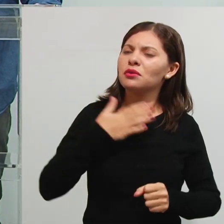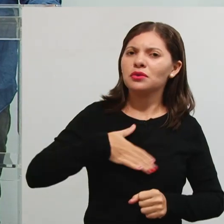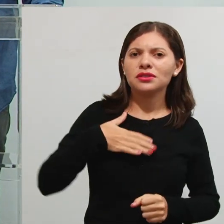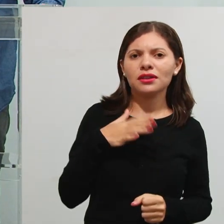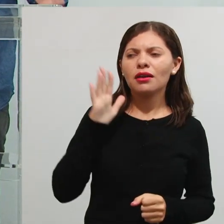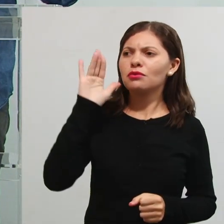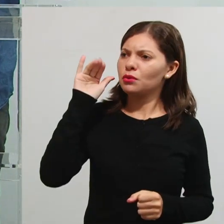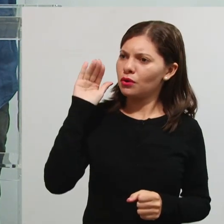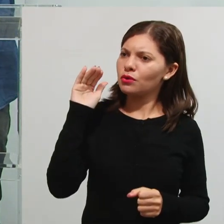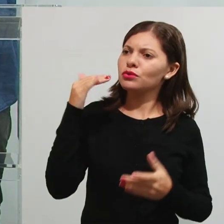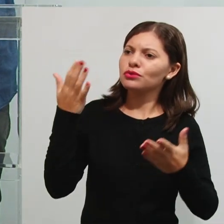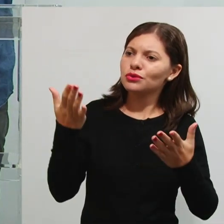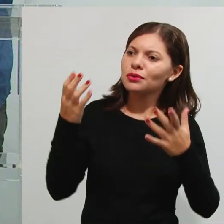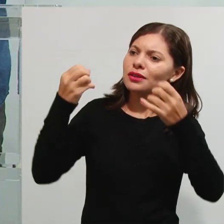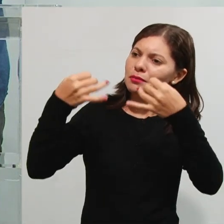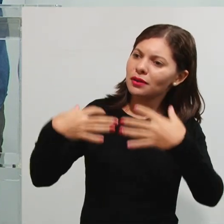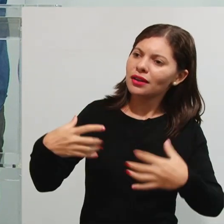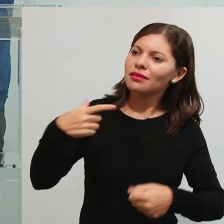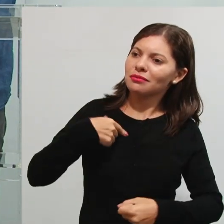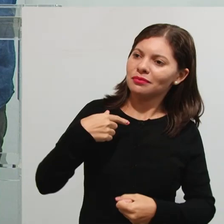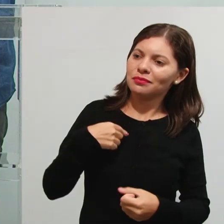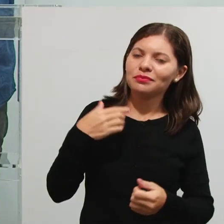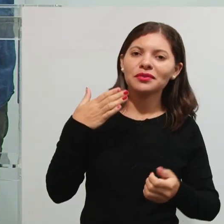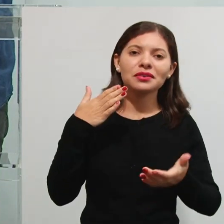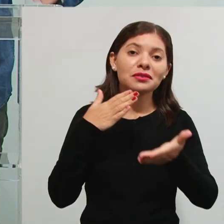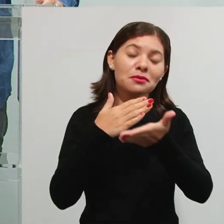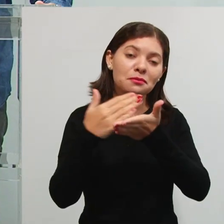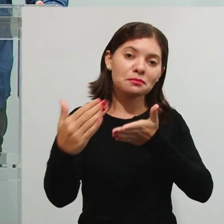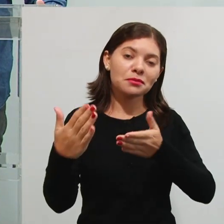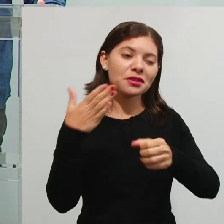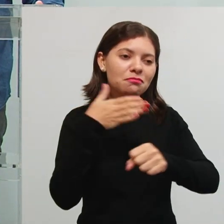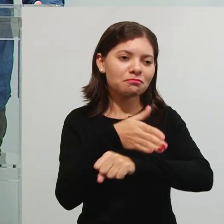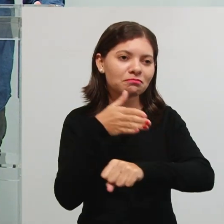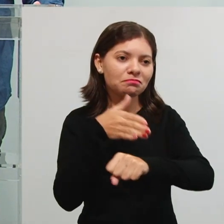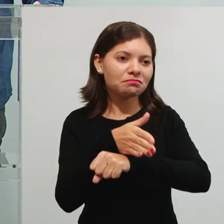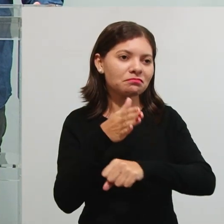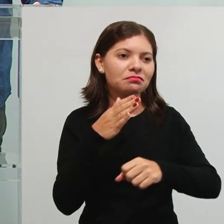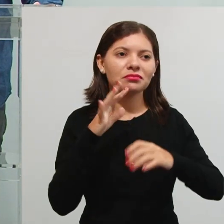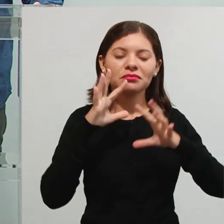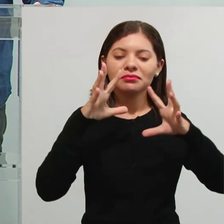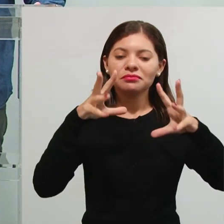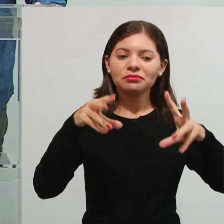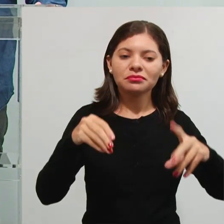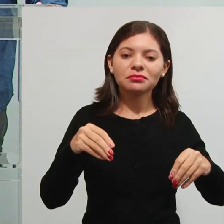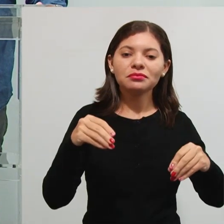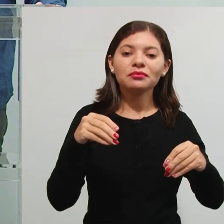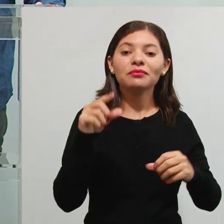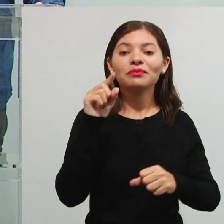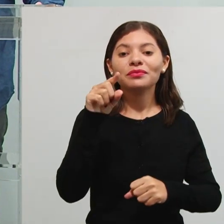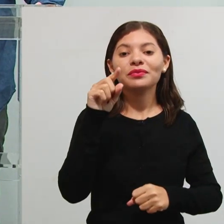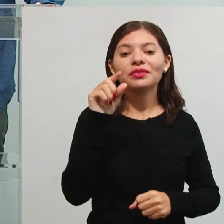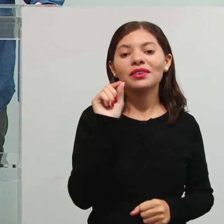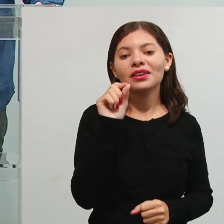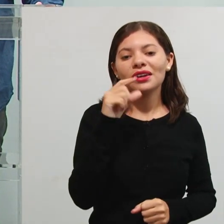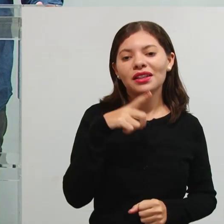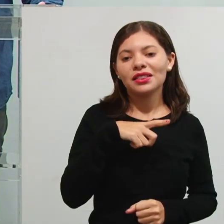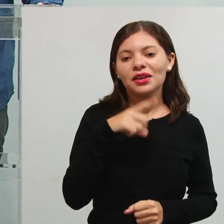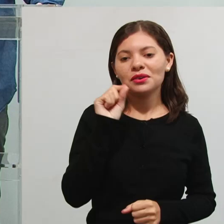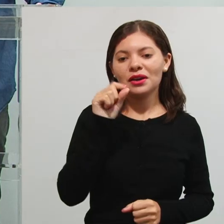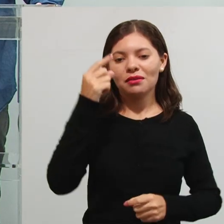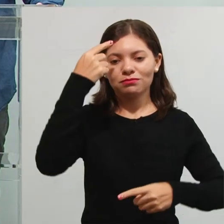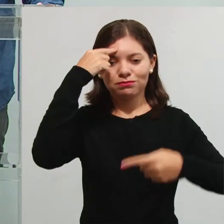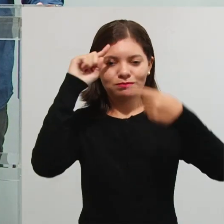a curiosidade, você começa a ter acesso àquelas coisas e isso tudo vai gerando para você aí